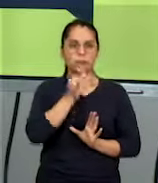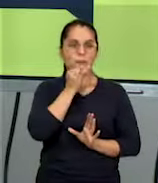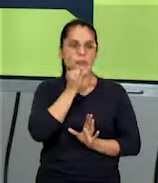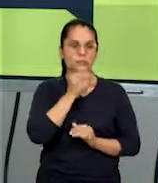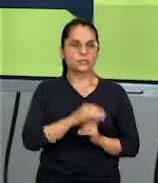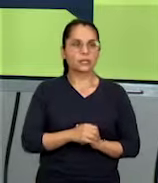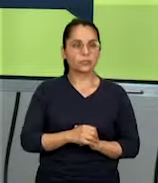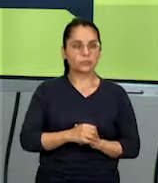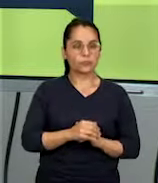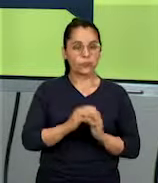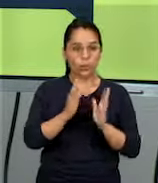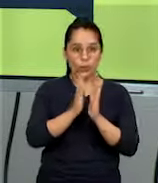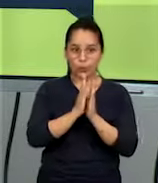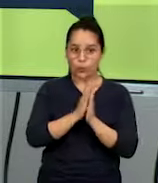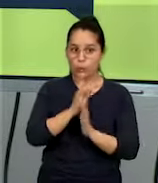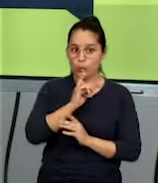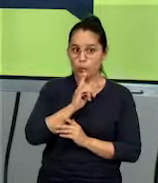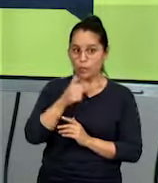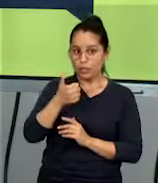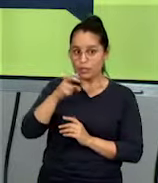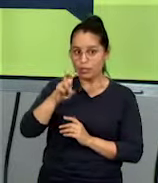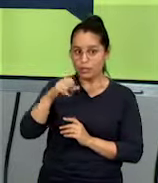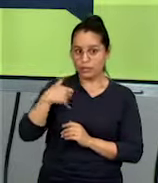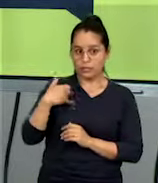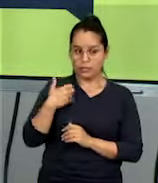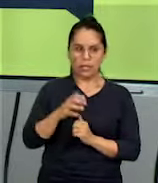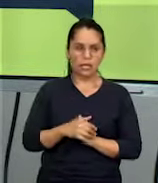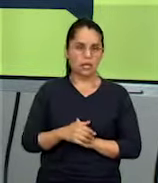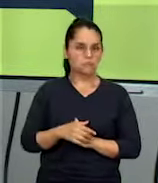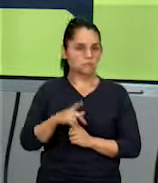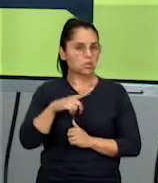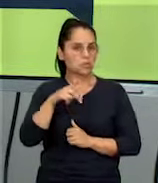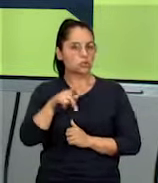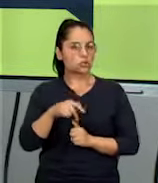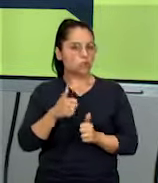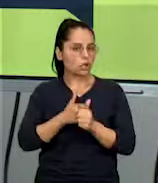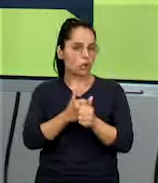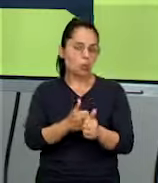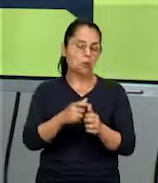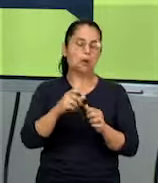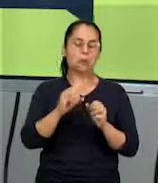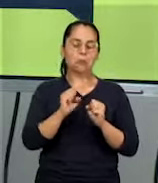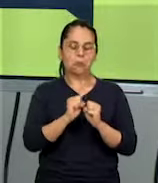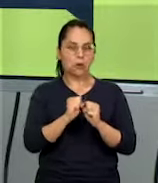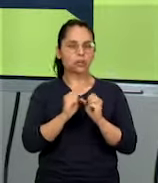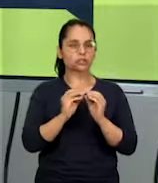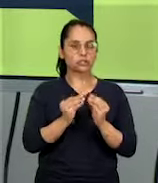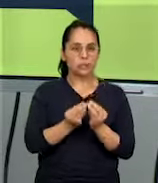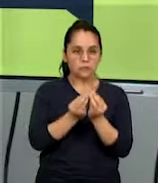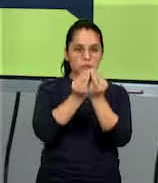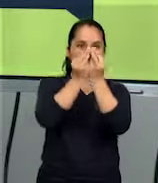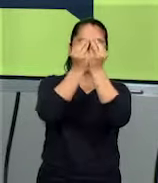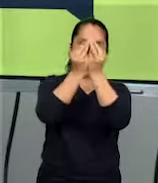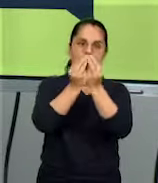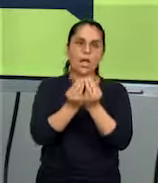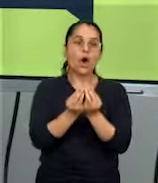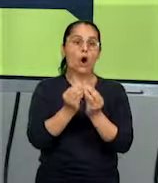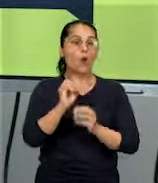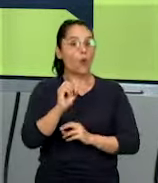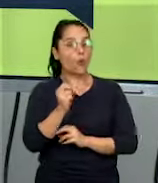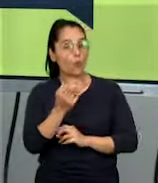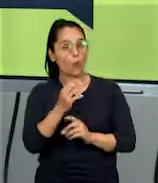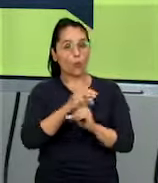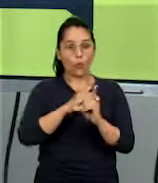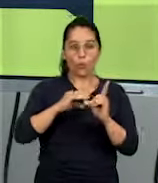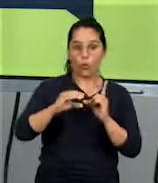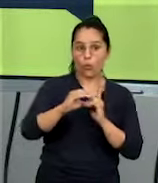exemplo da festa de 15 anos? Muitas pessoas acompanham a festa de 15 anos com uma missa ou um culto. Por quê? Porque aquilo